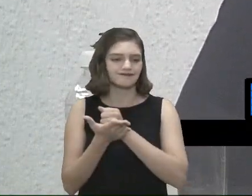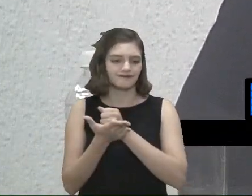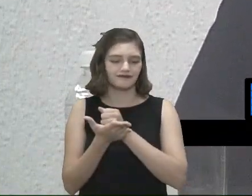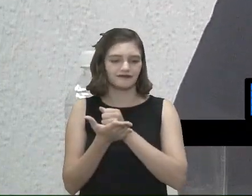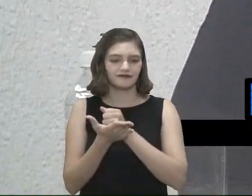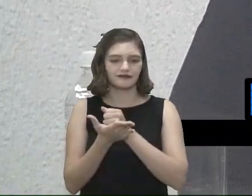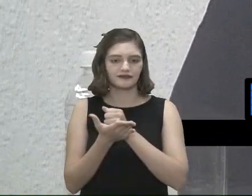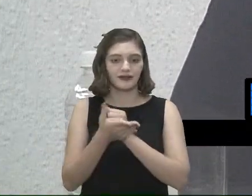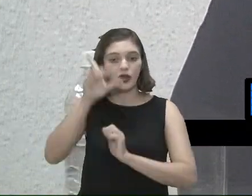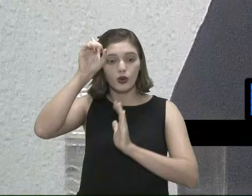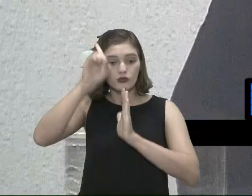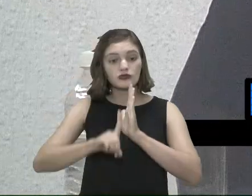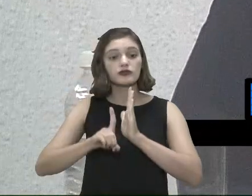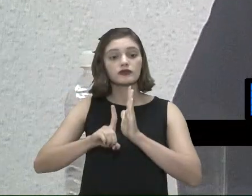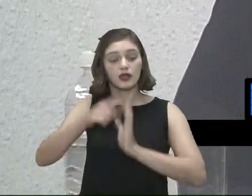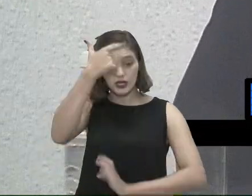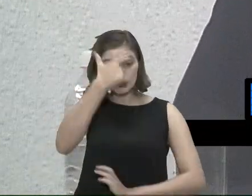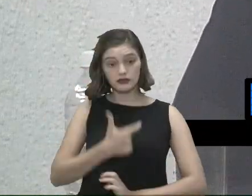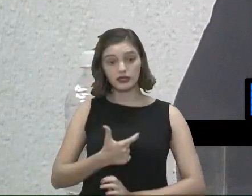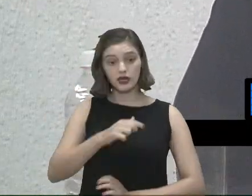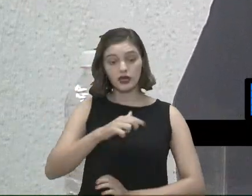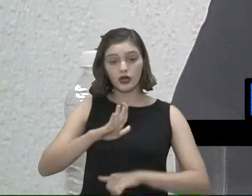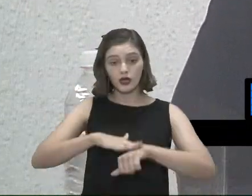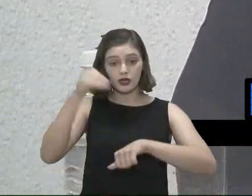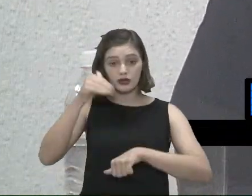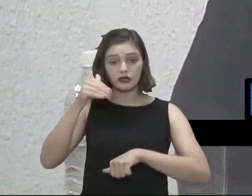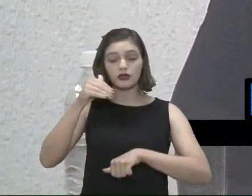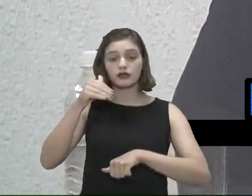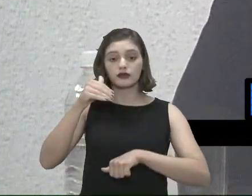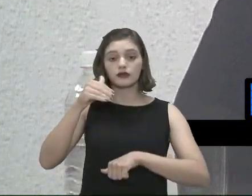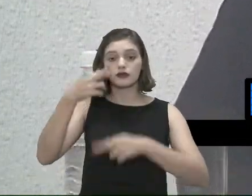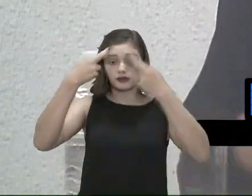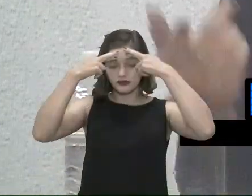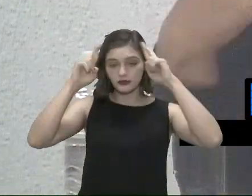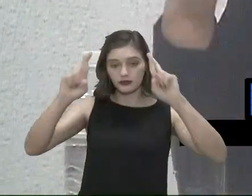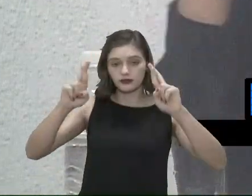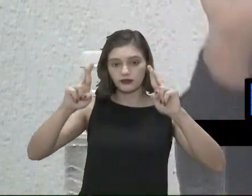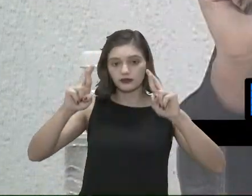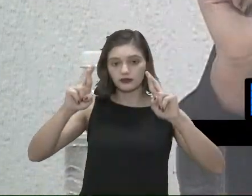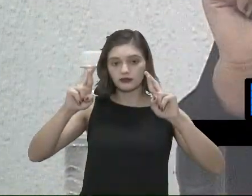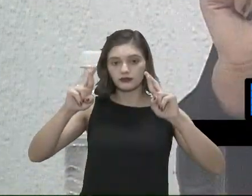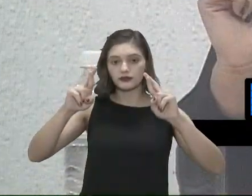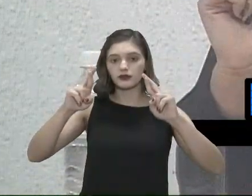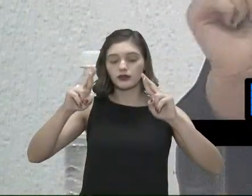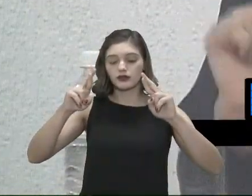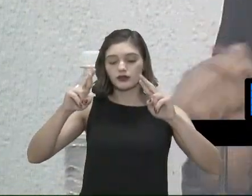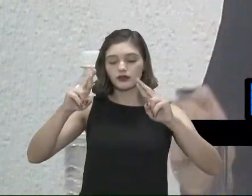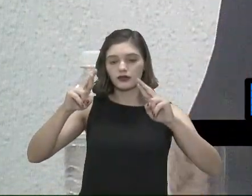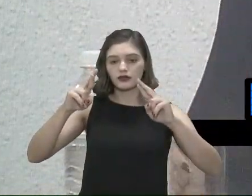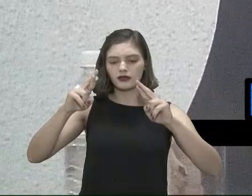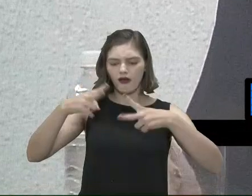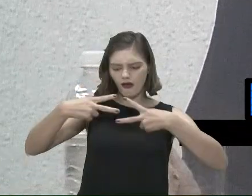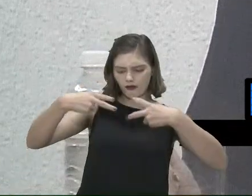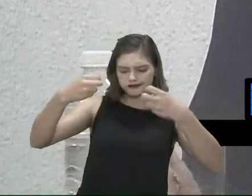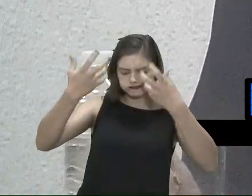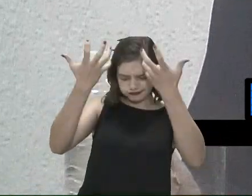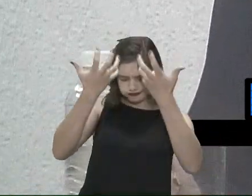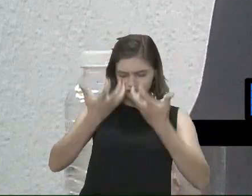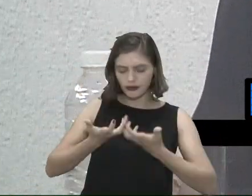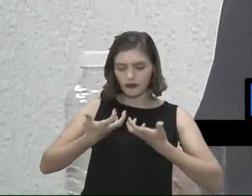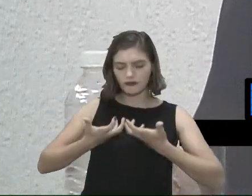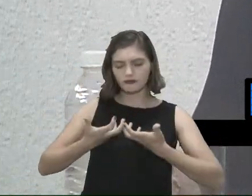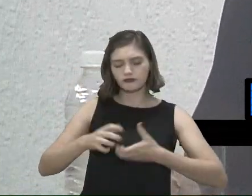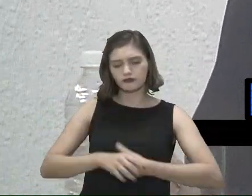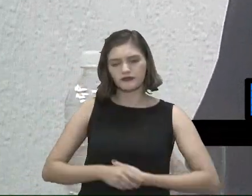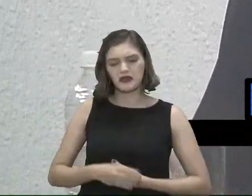que é o direito de sermos chamados, respeitados e vistos da forma que queremos. Não